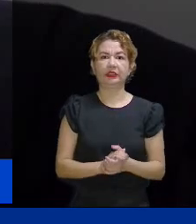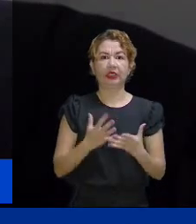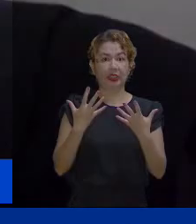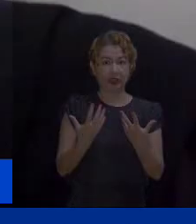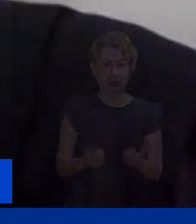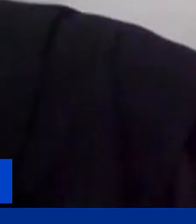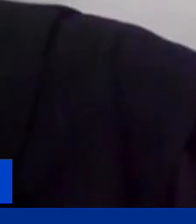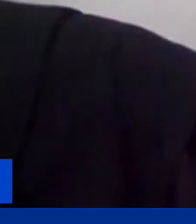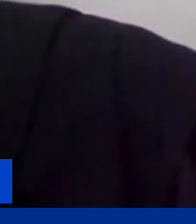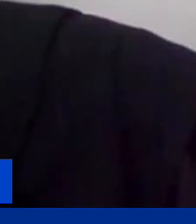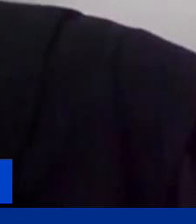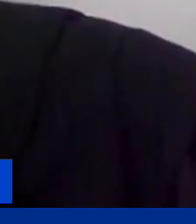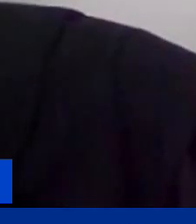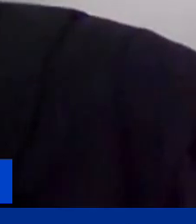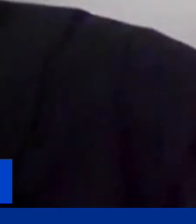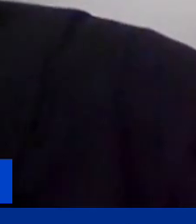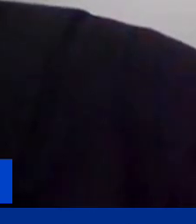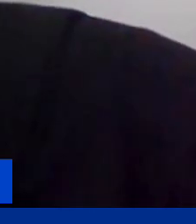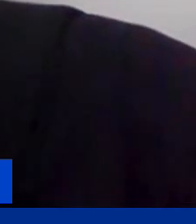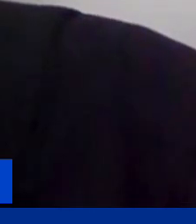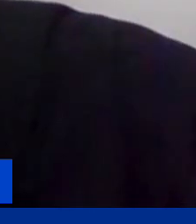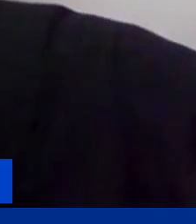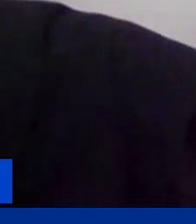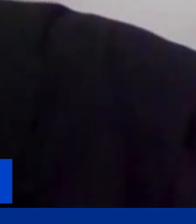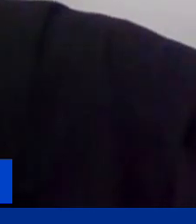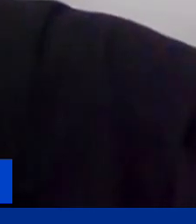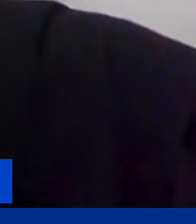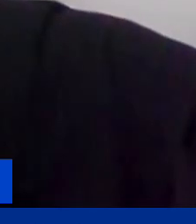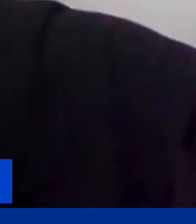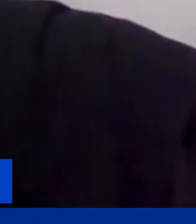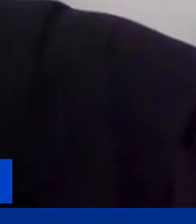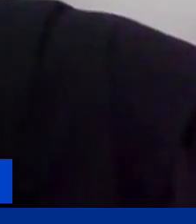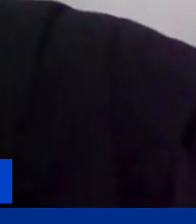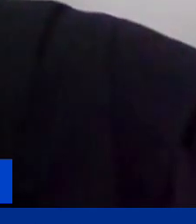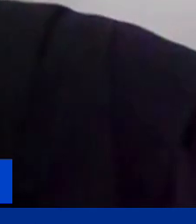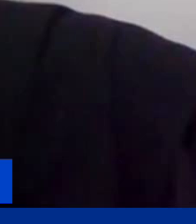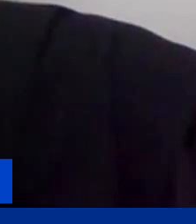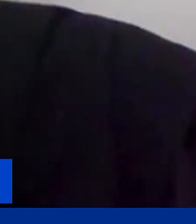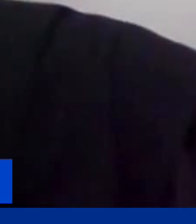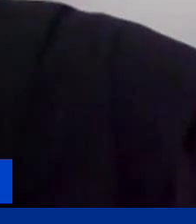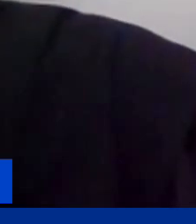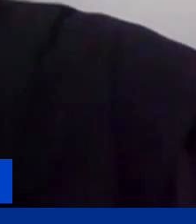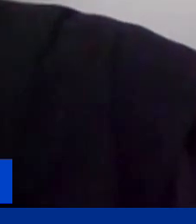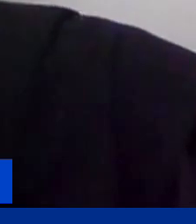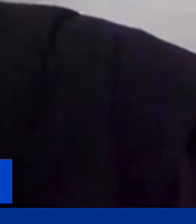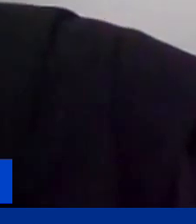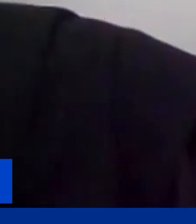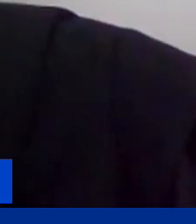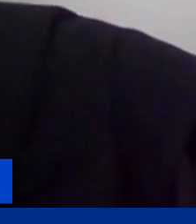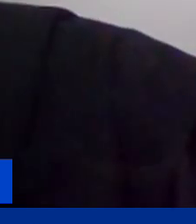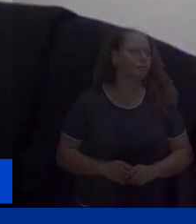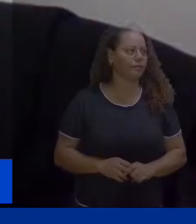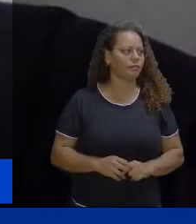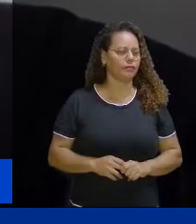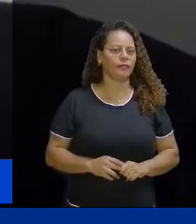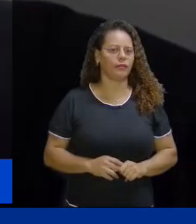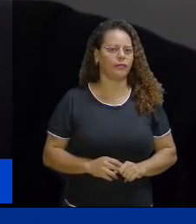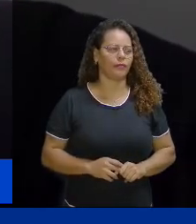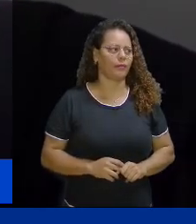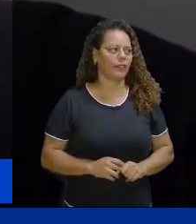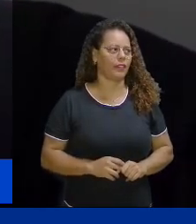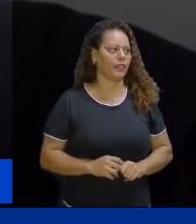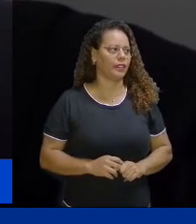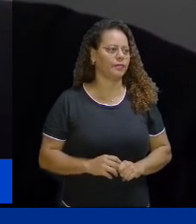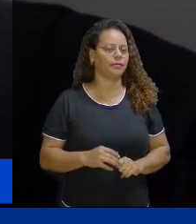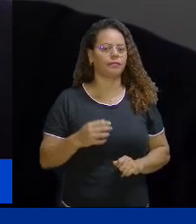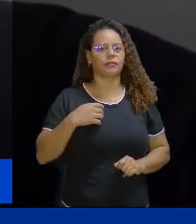de atividade judiciária como vencimento básico. Entretanto, tais decisões são isoladas, sem efeito vinculante,